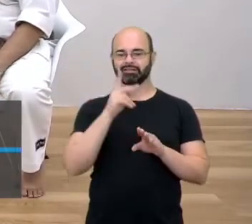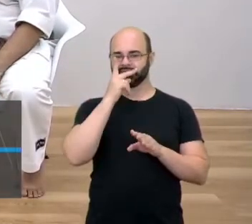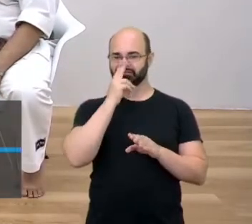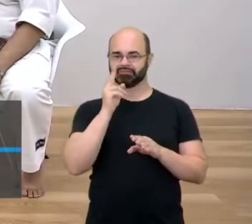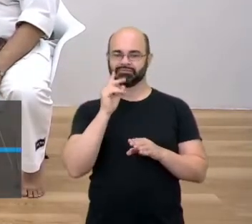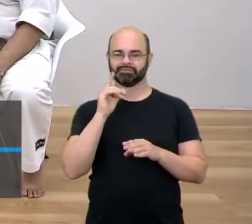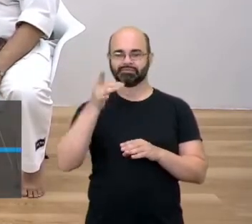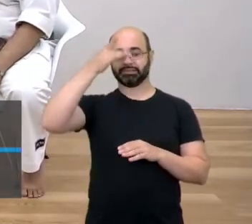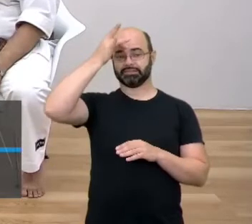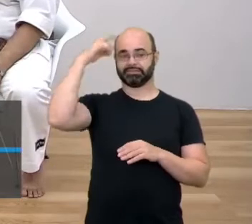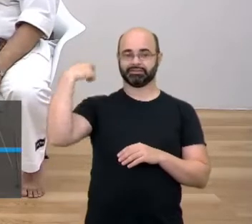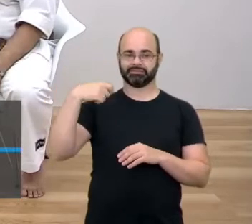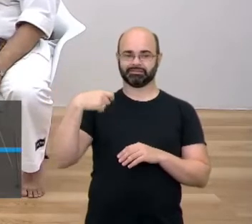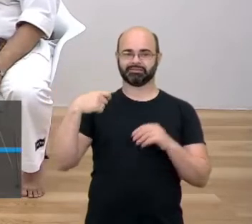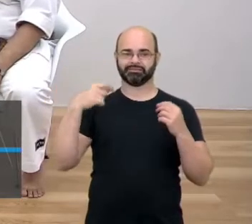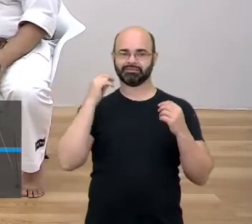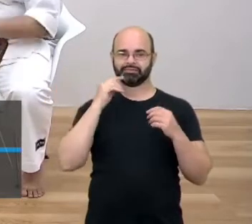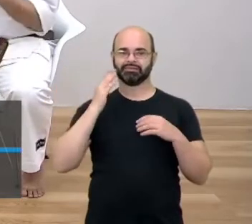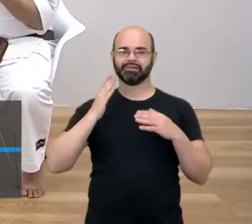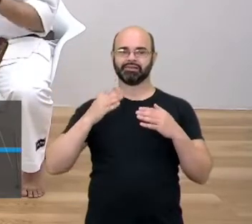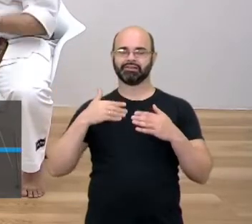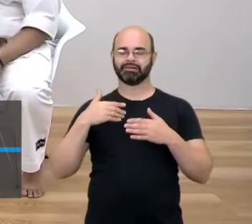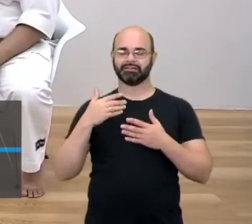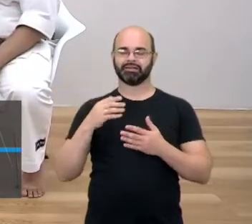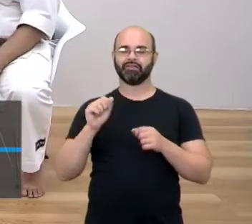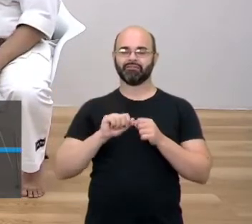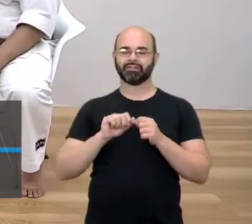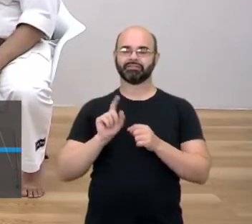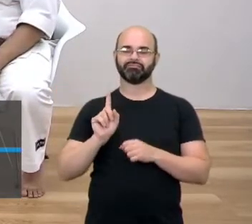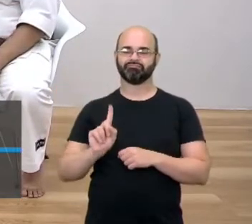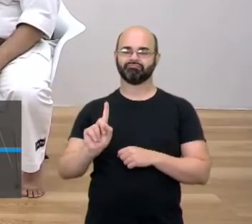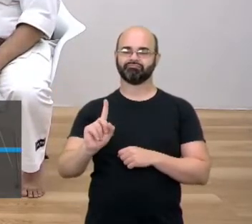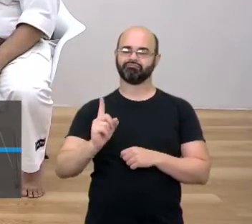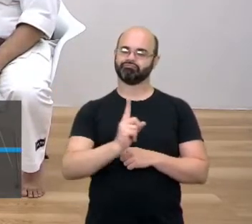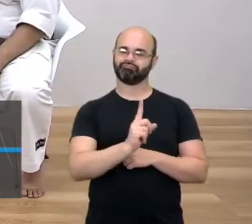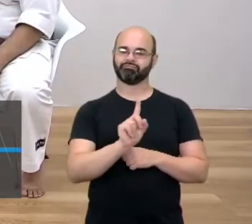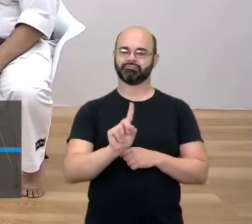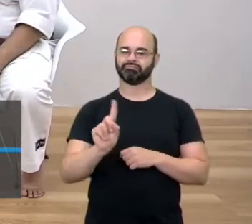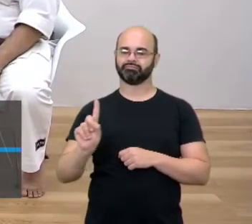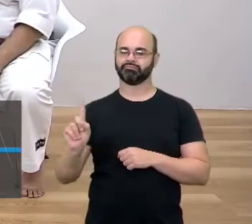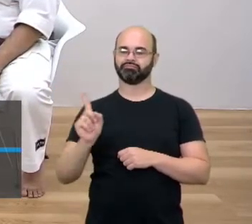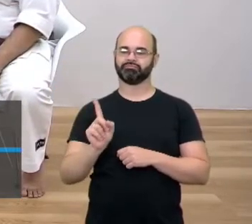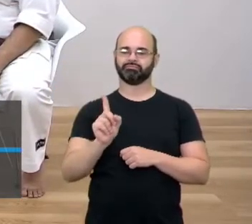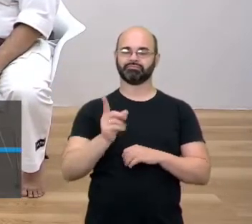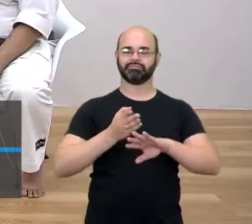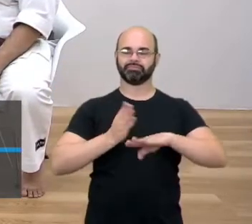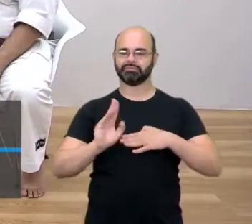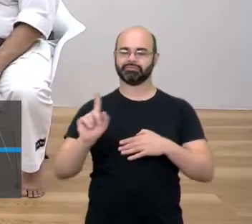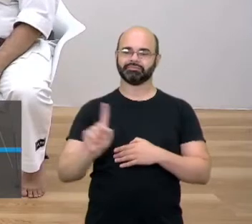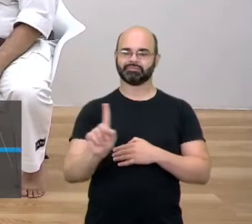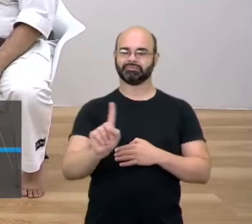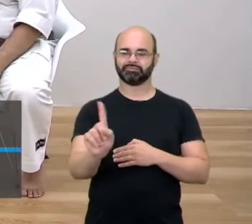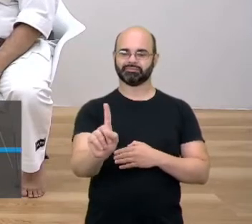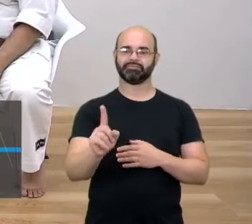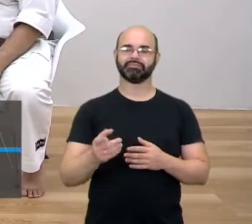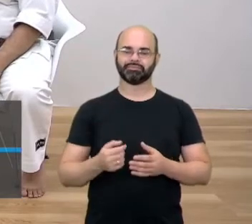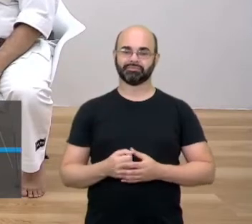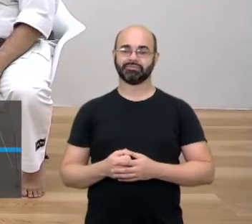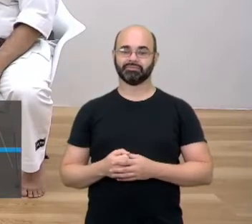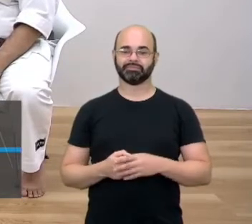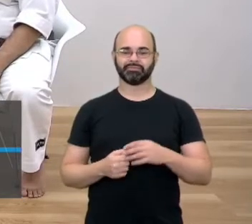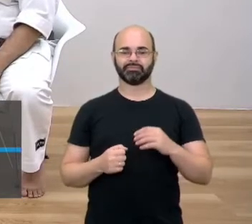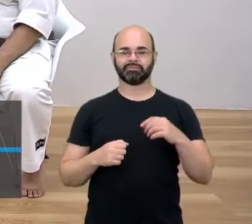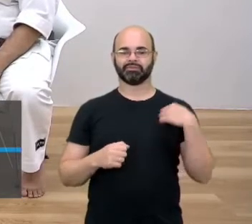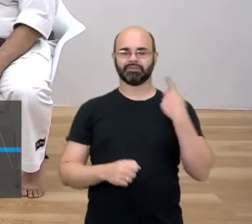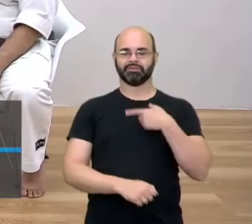porque você tem que decorar os passos, né? É. Aquela coisa que a gente sempre puxa pra nossa questão da criatividade que a gente mais